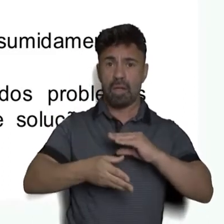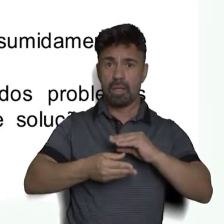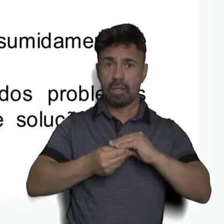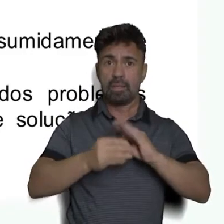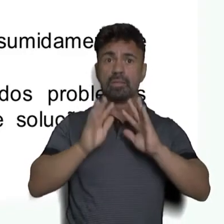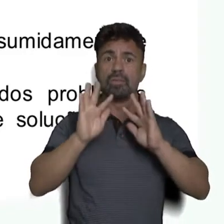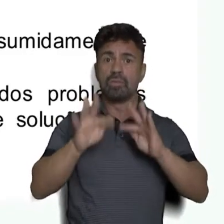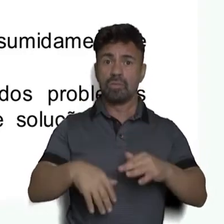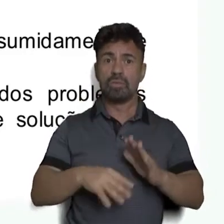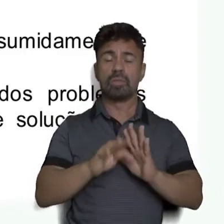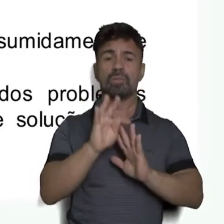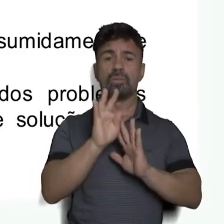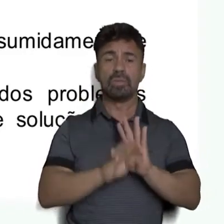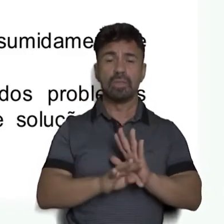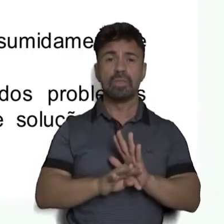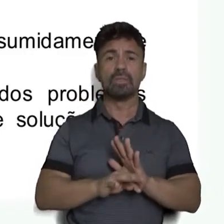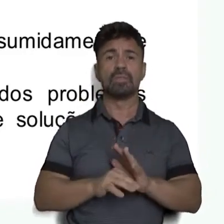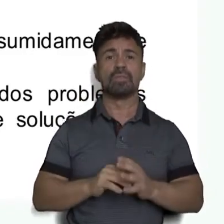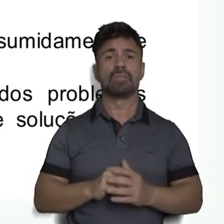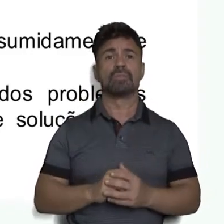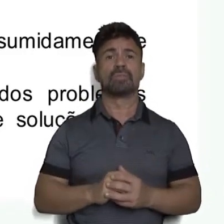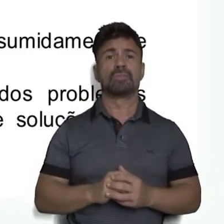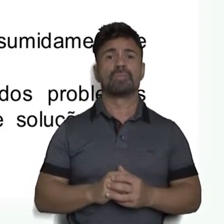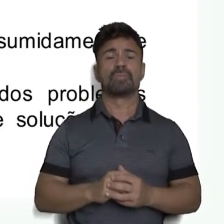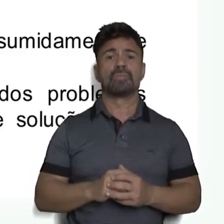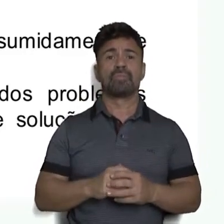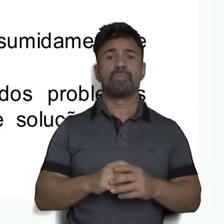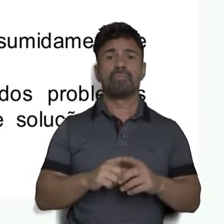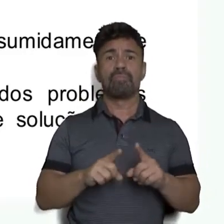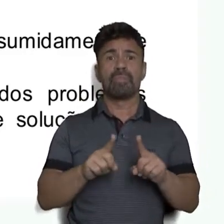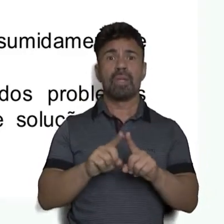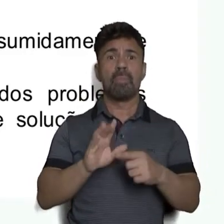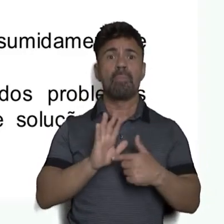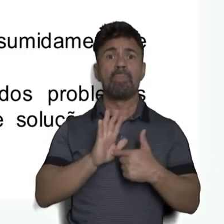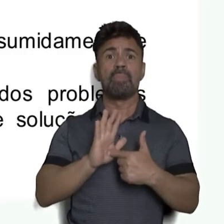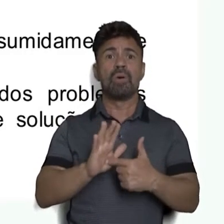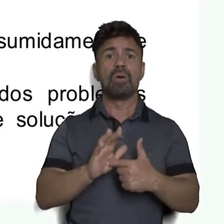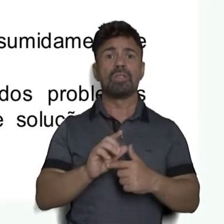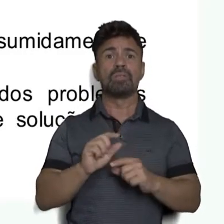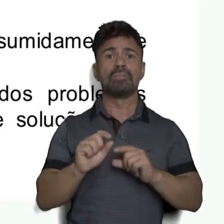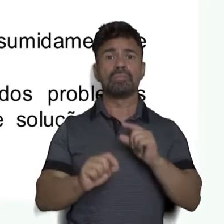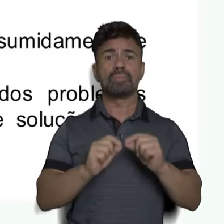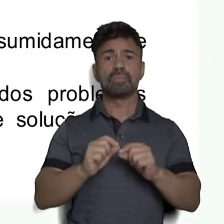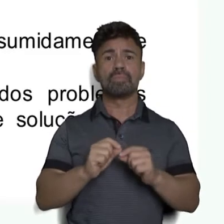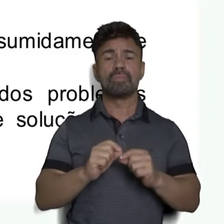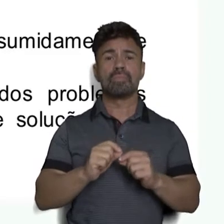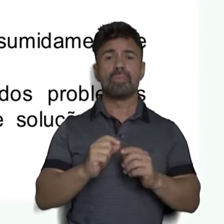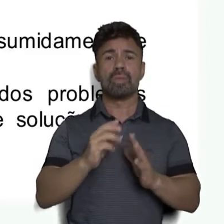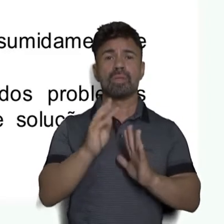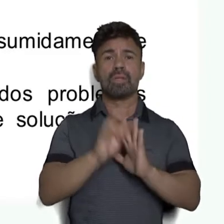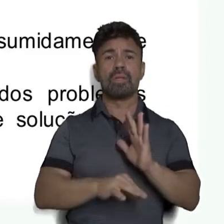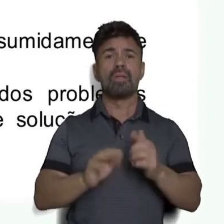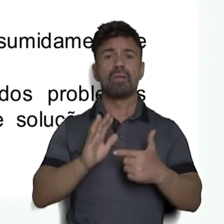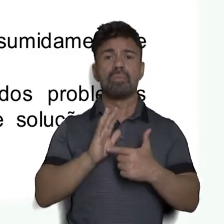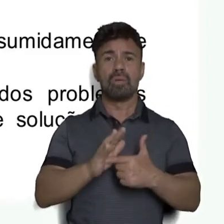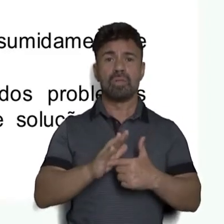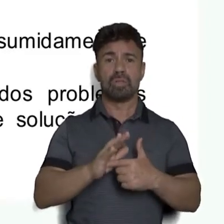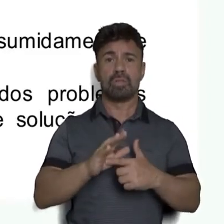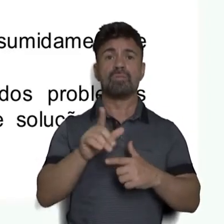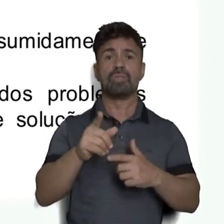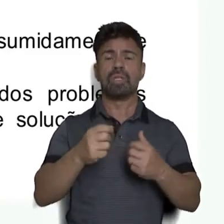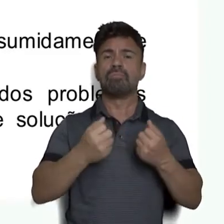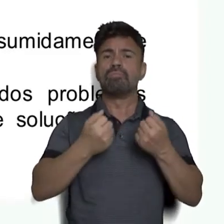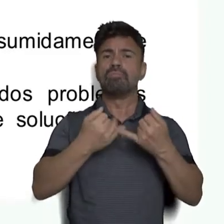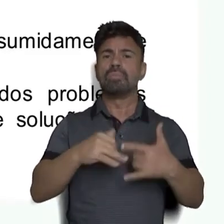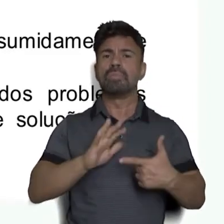final do seu texto, e dessa forma você mostra a veracidade da sua tese. Você mostra que o que você está dizendo